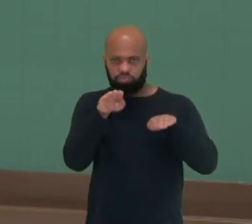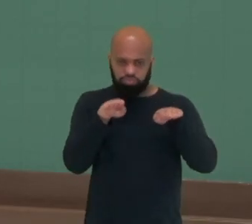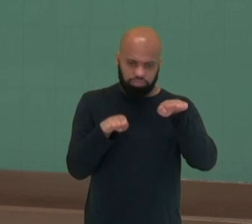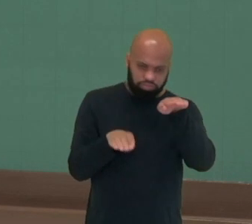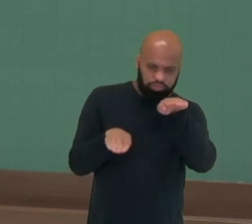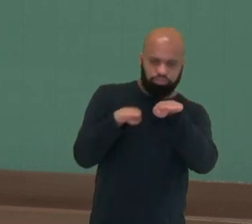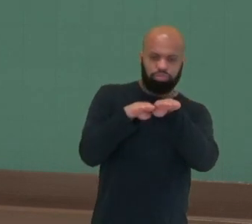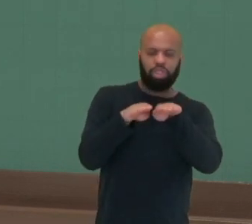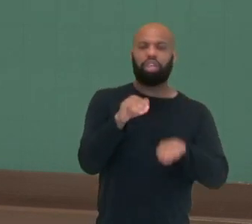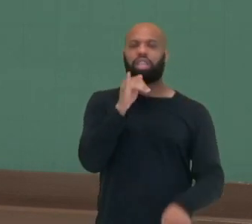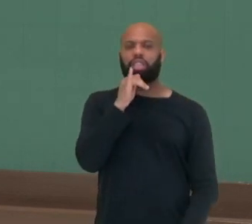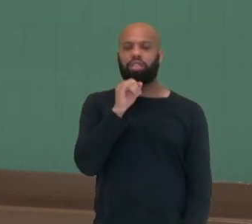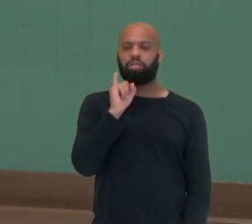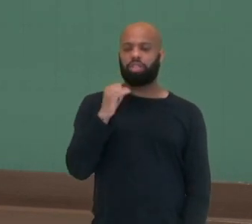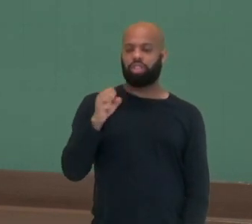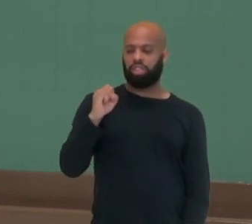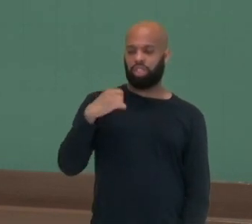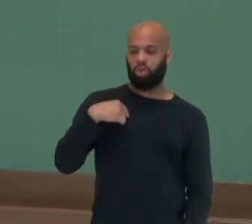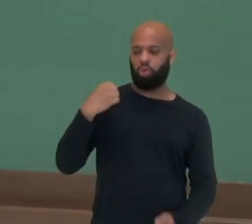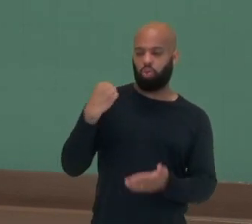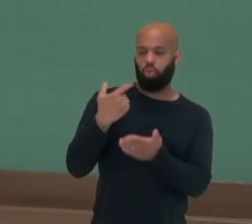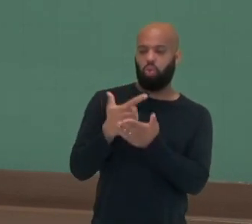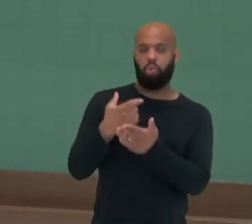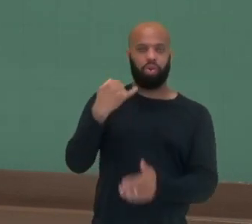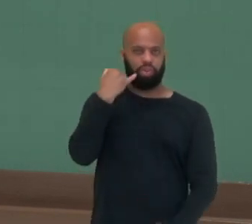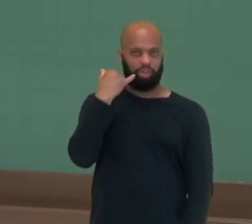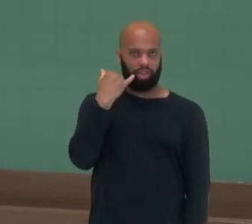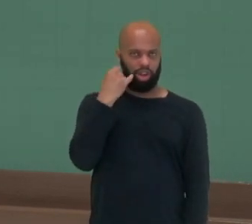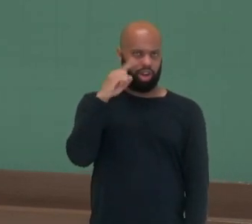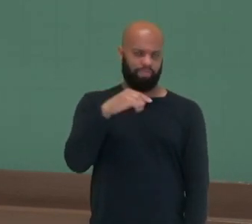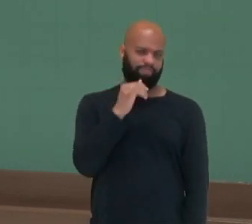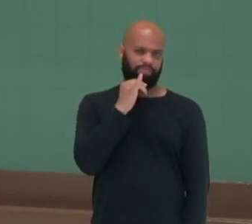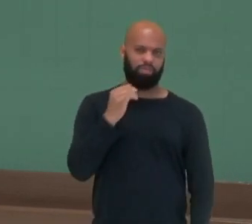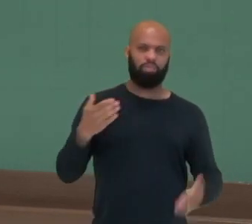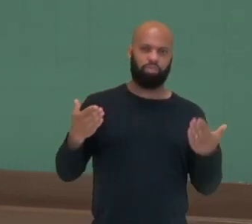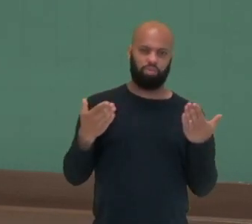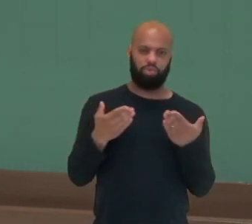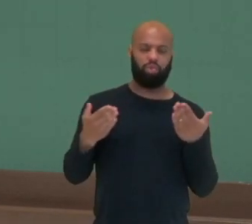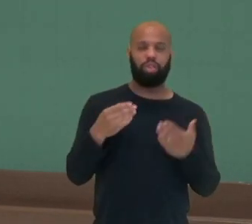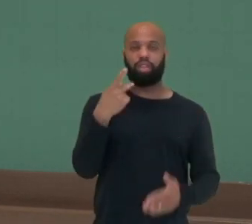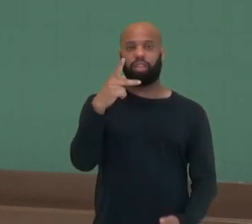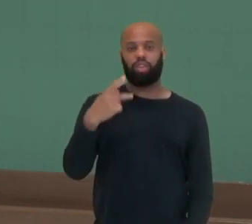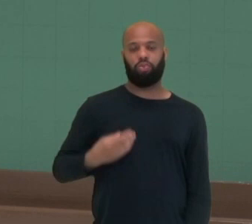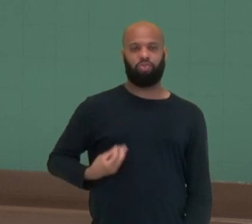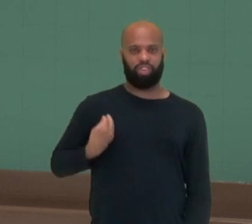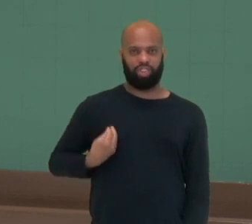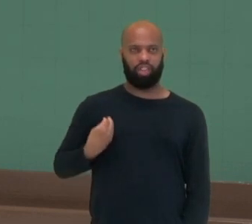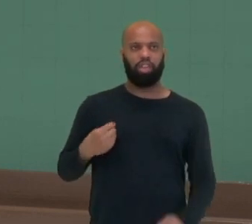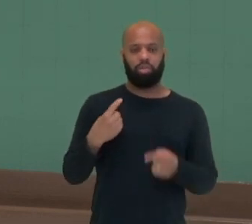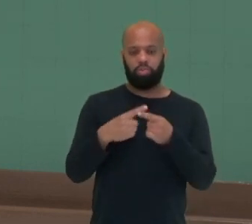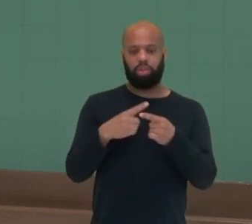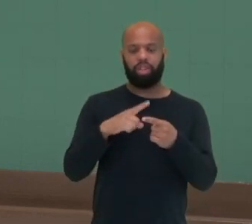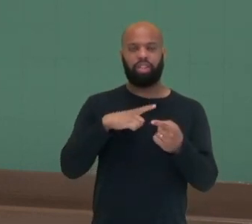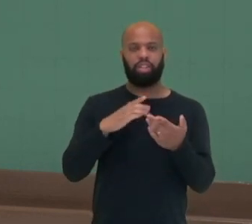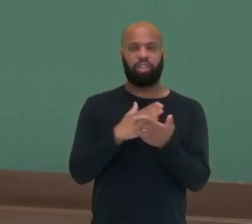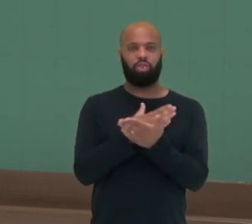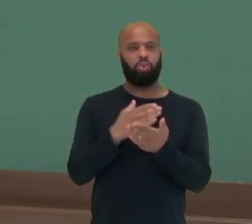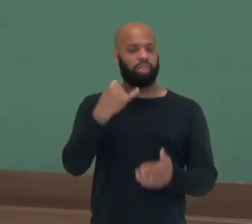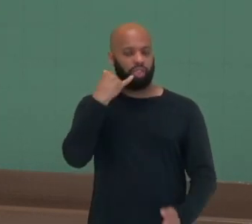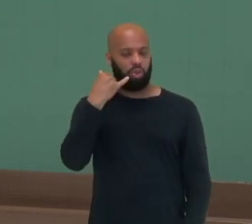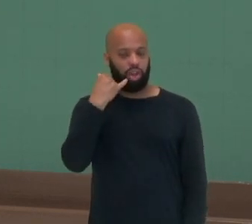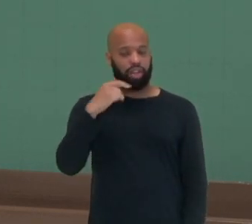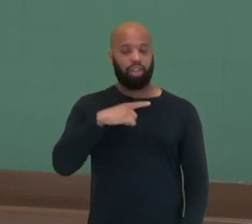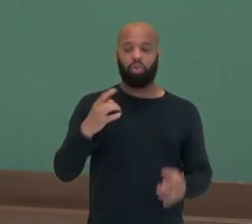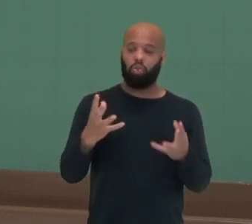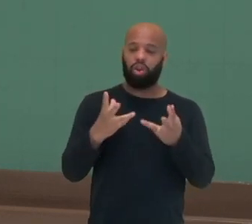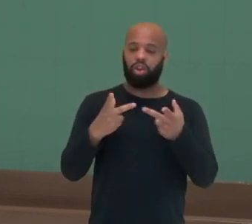compro um celular, vamos pegar um exemplo bem clássico da sua vida. Tem celular que tem qualidade maior do que o